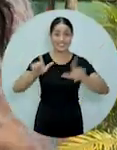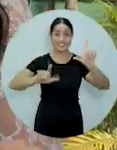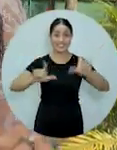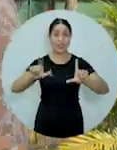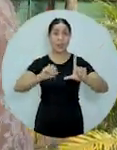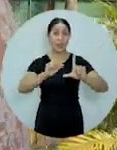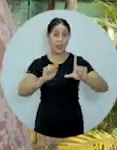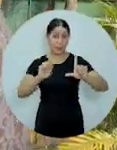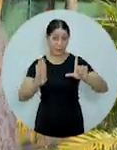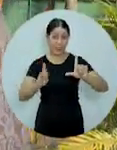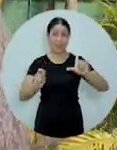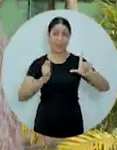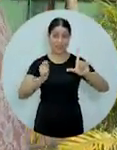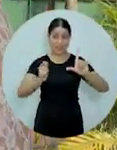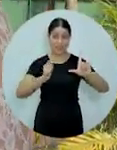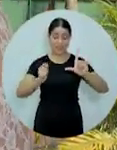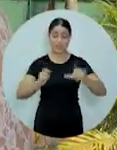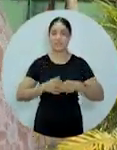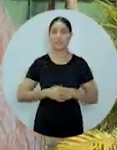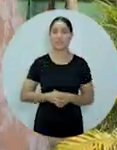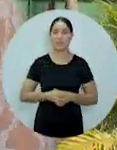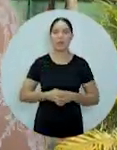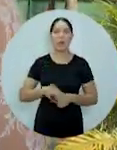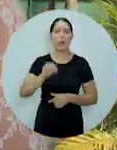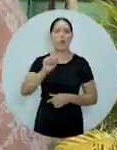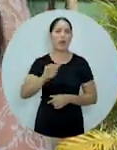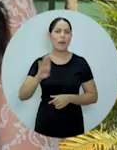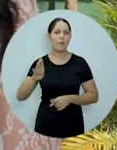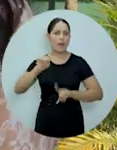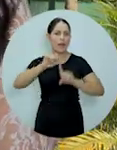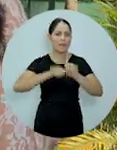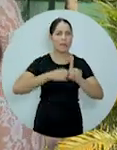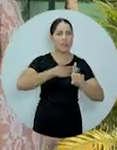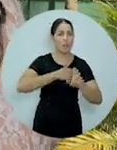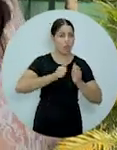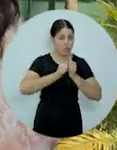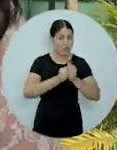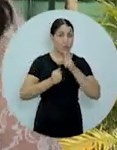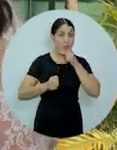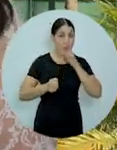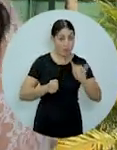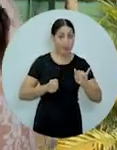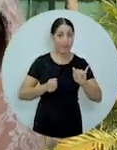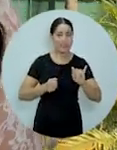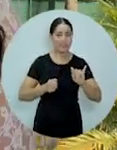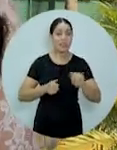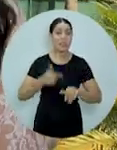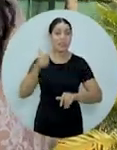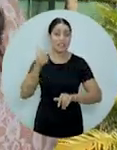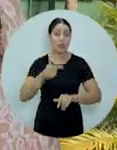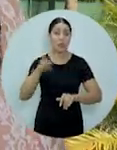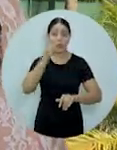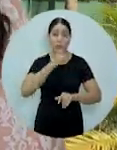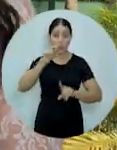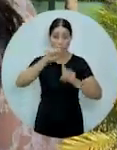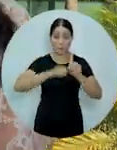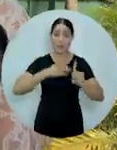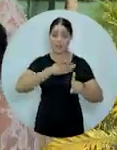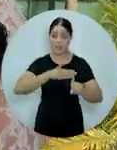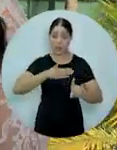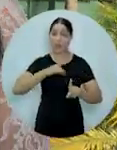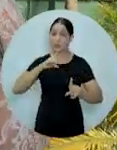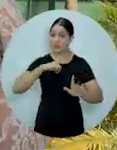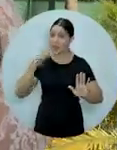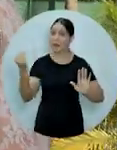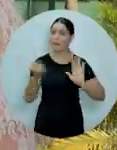Olá, começa agora mais um OAB Entrevista. A advocacia divide o mês de agosto com os pais. Todo segundo domingo do mês